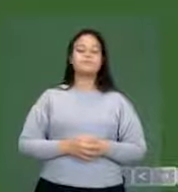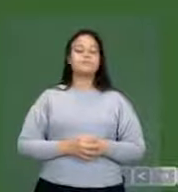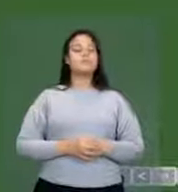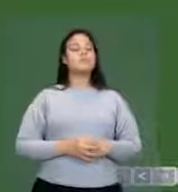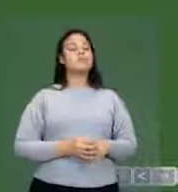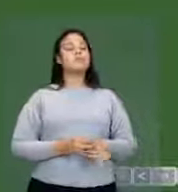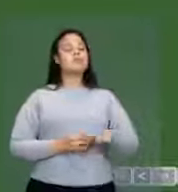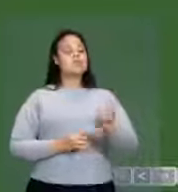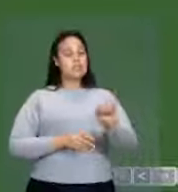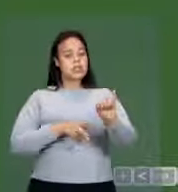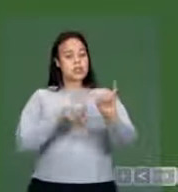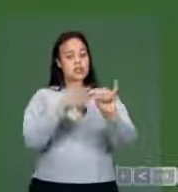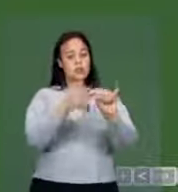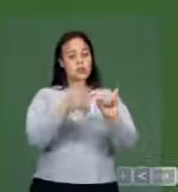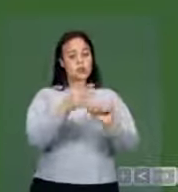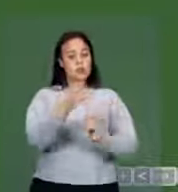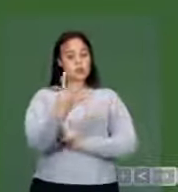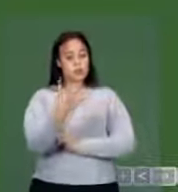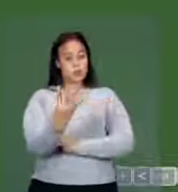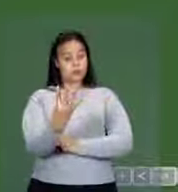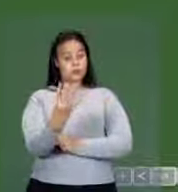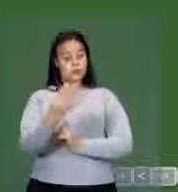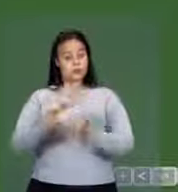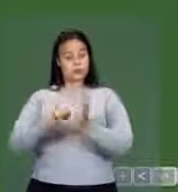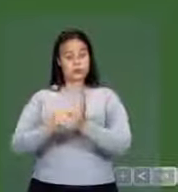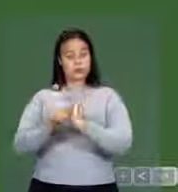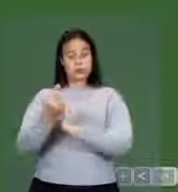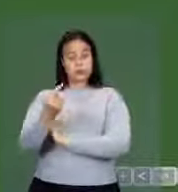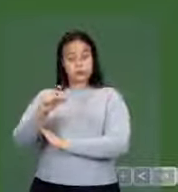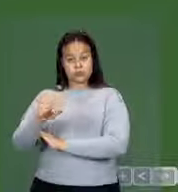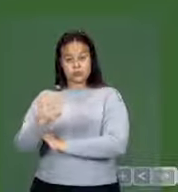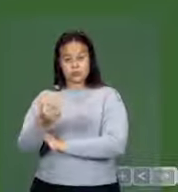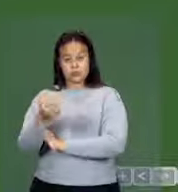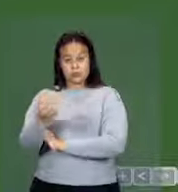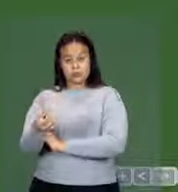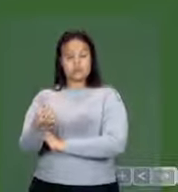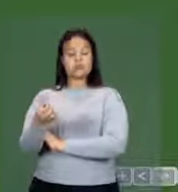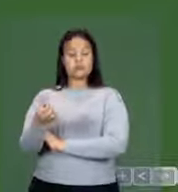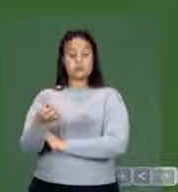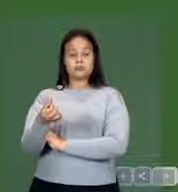igual a 4 vezes 1,6,